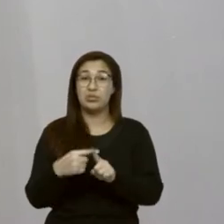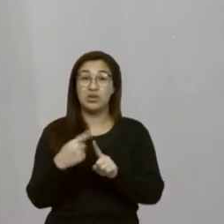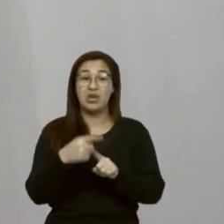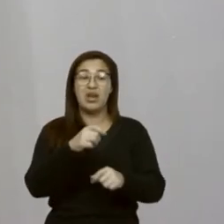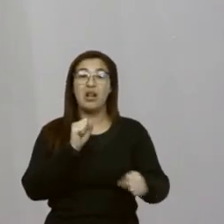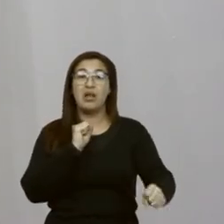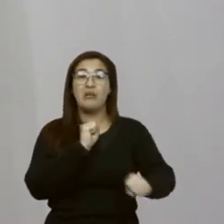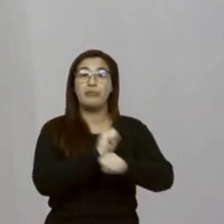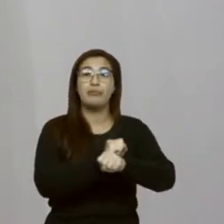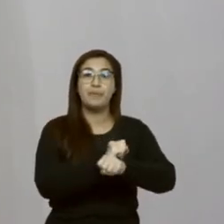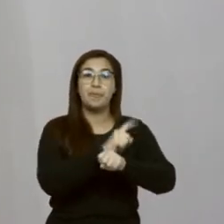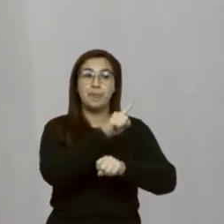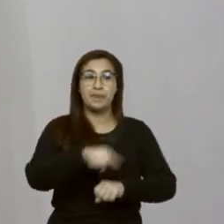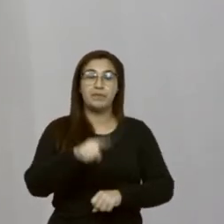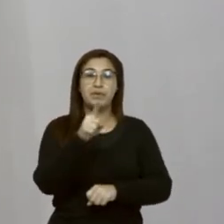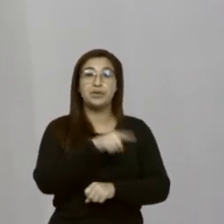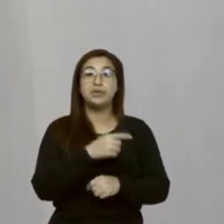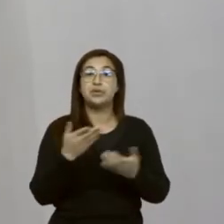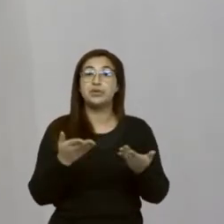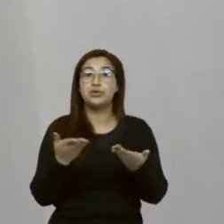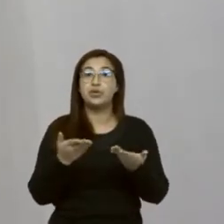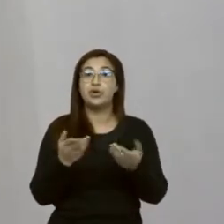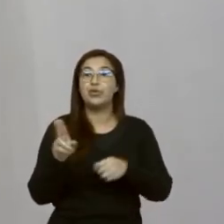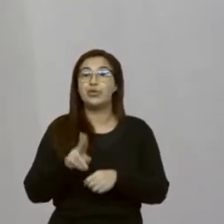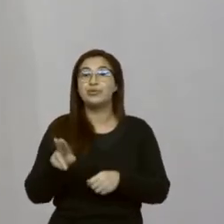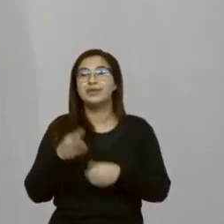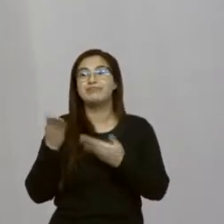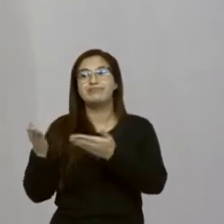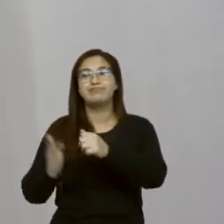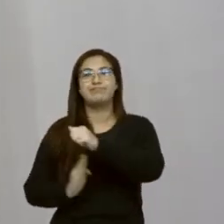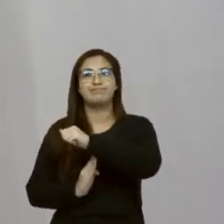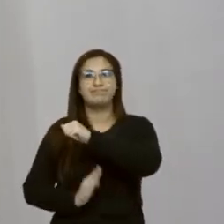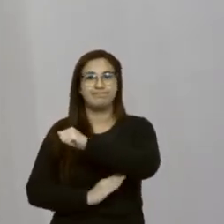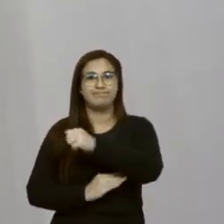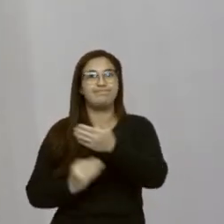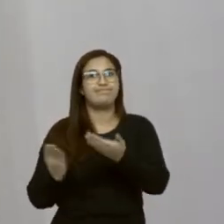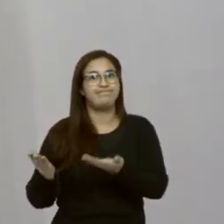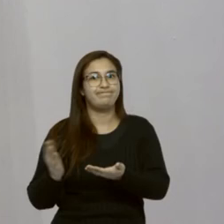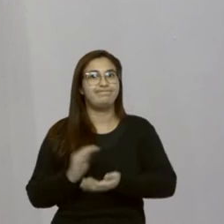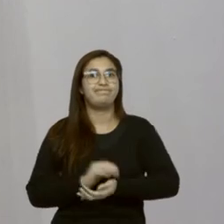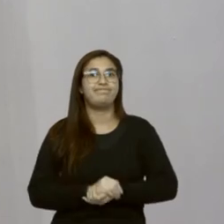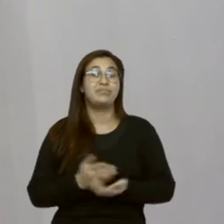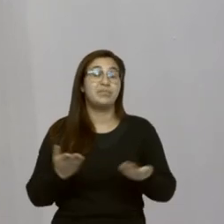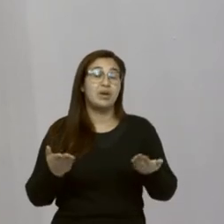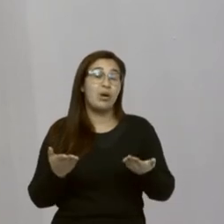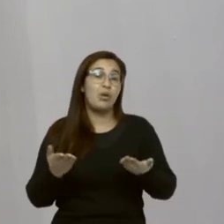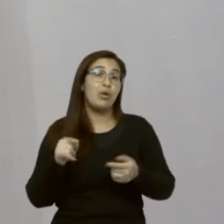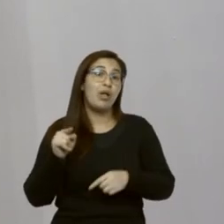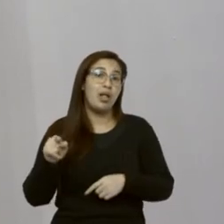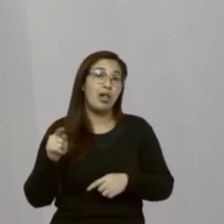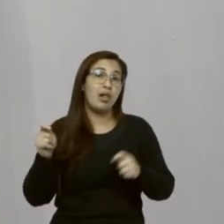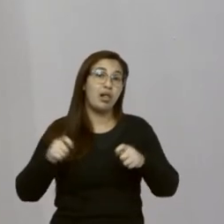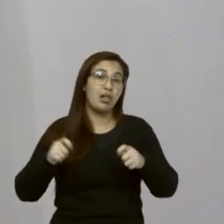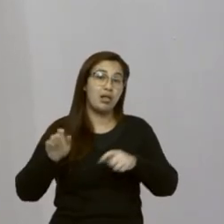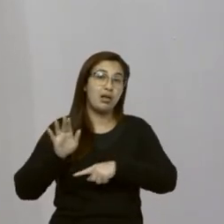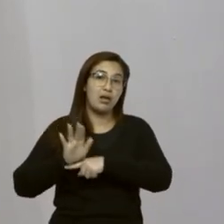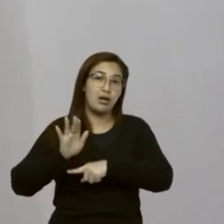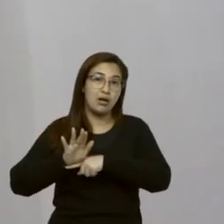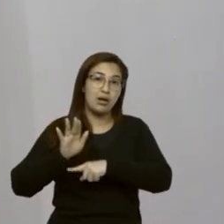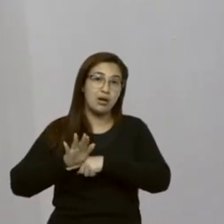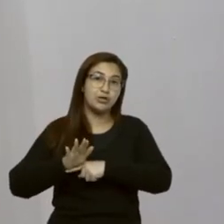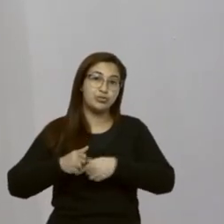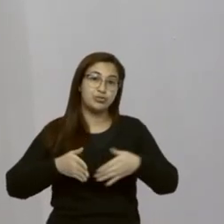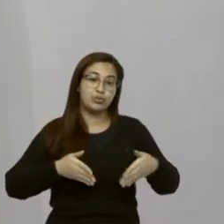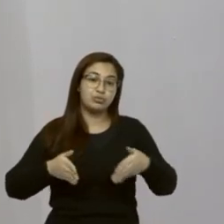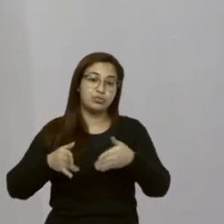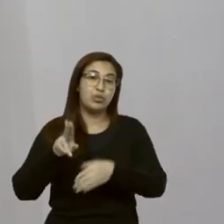agora passar por onde? Passaram por aquela ponte. E hoje essa ponte serve também para o tráfego,